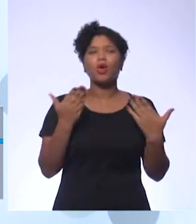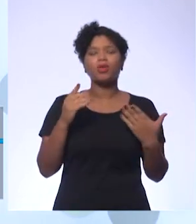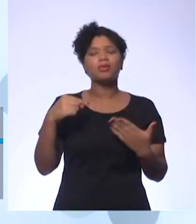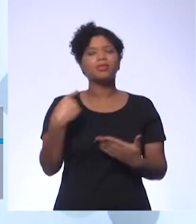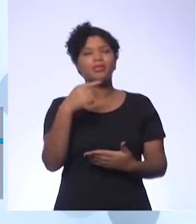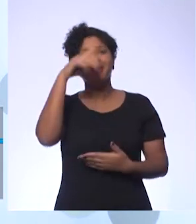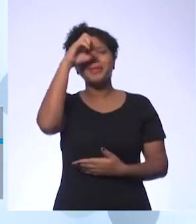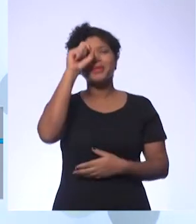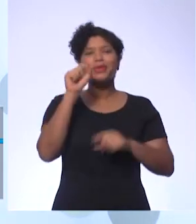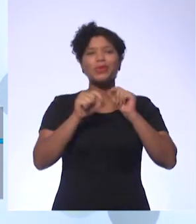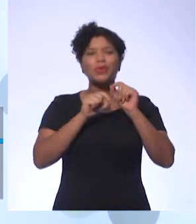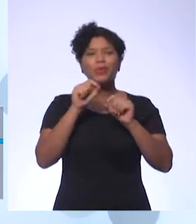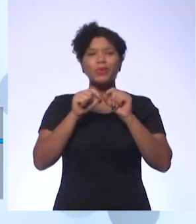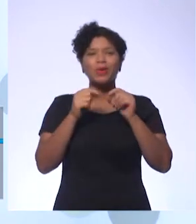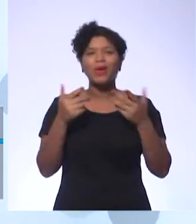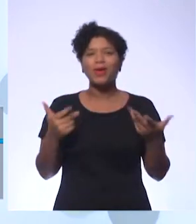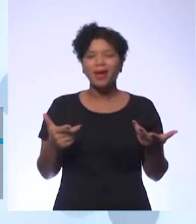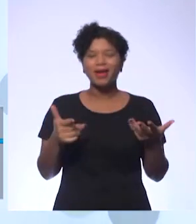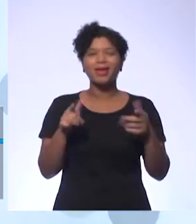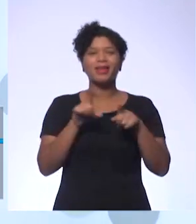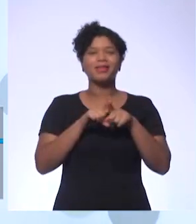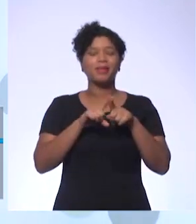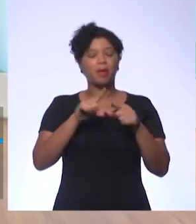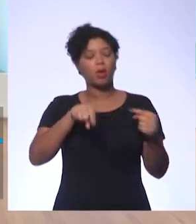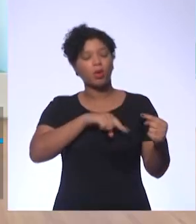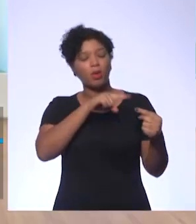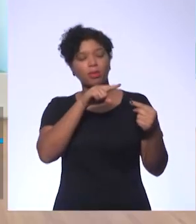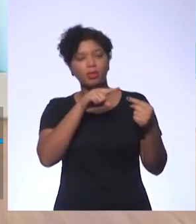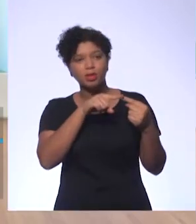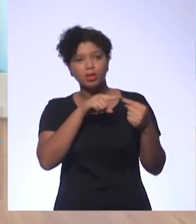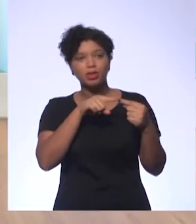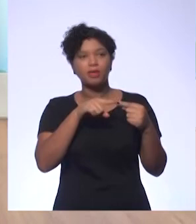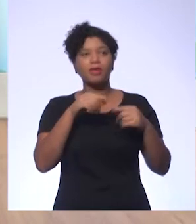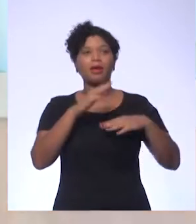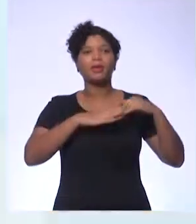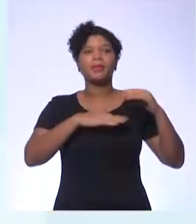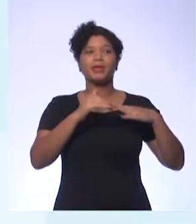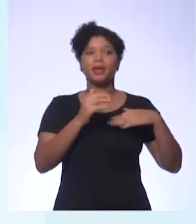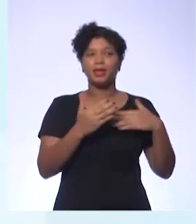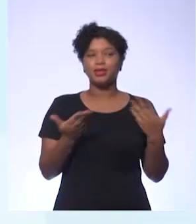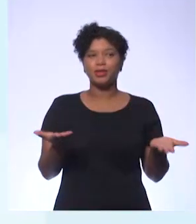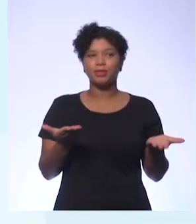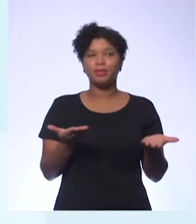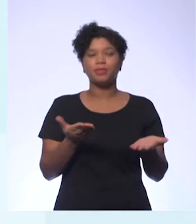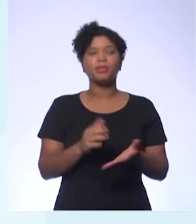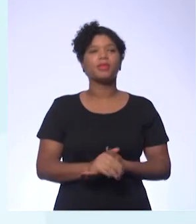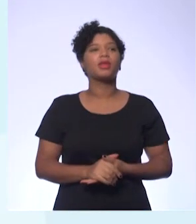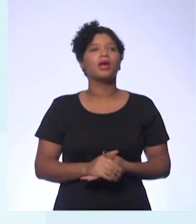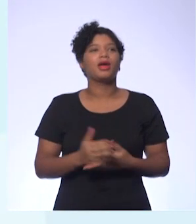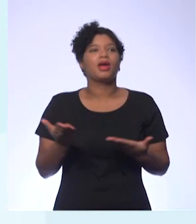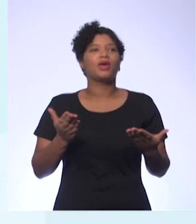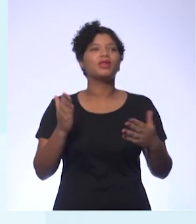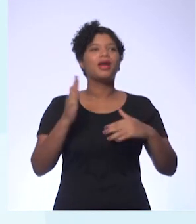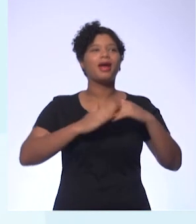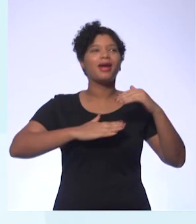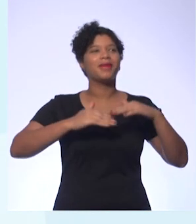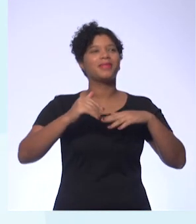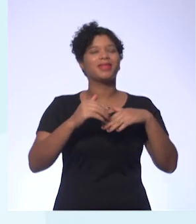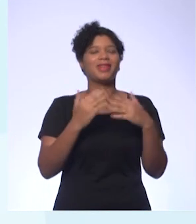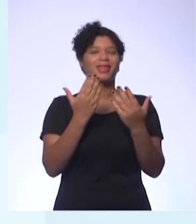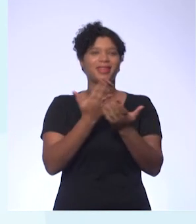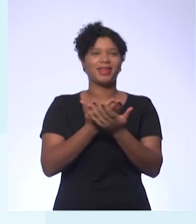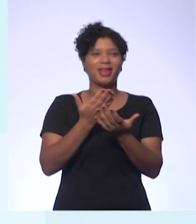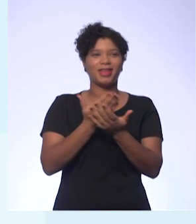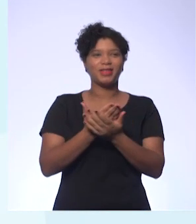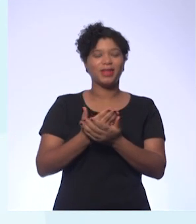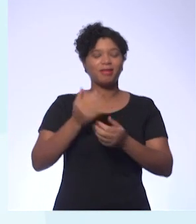nessa aula, os objetivos, não é isso mesmo, Pro? Exatamente. Vamos lá. Então, a habilidade dessa aula é analisar